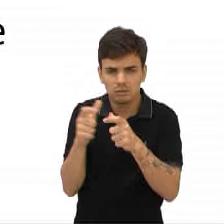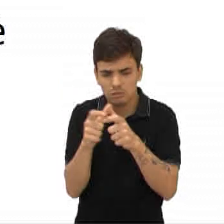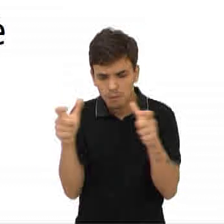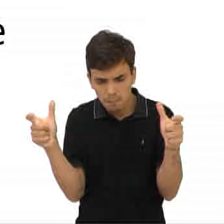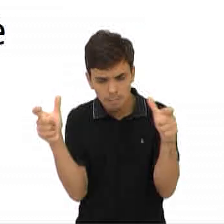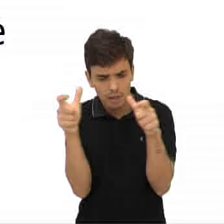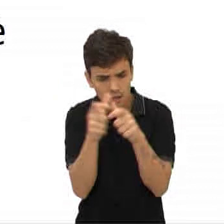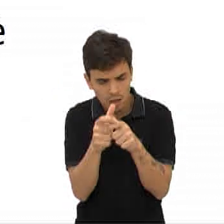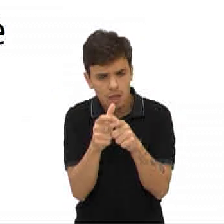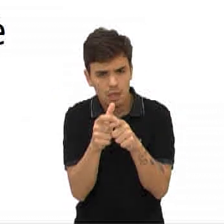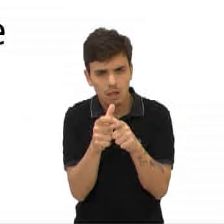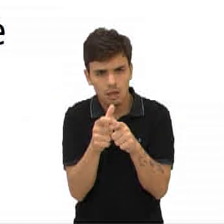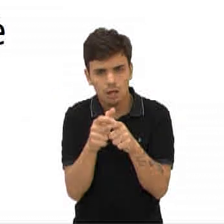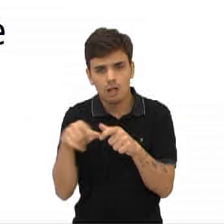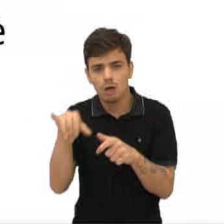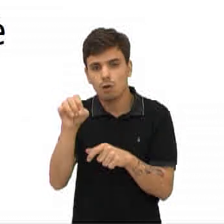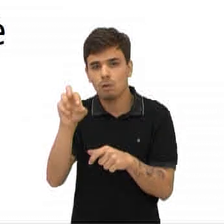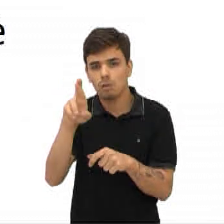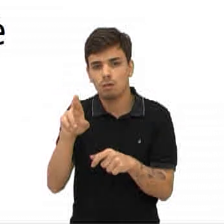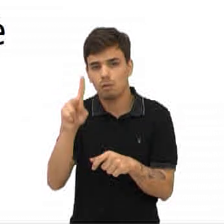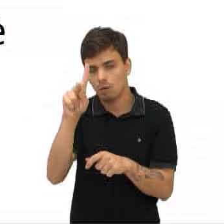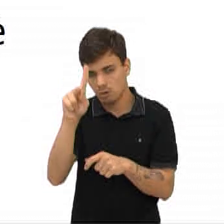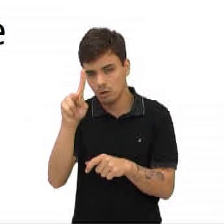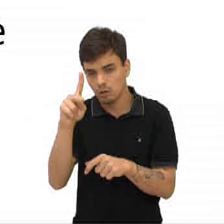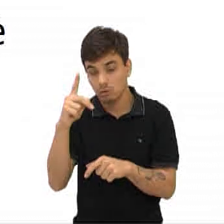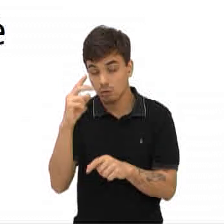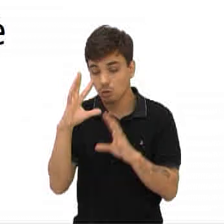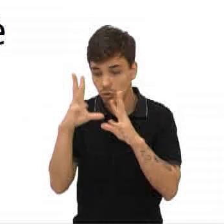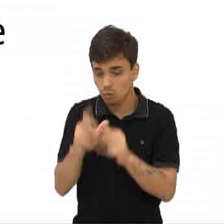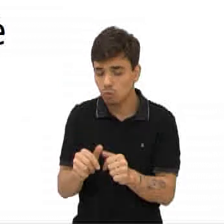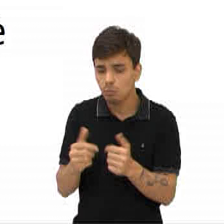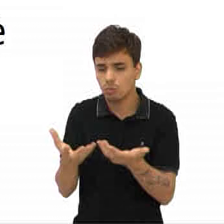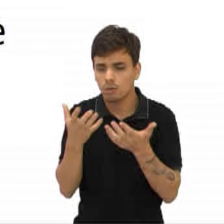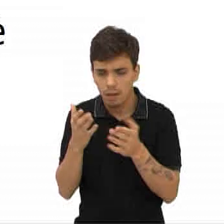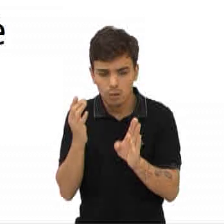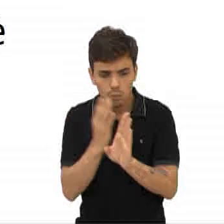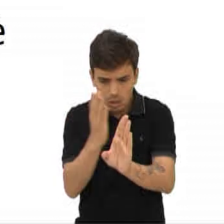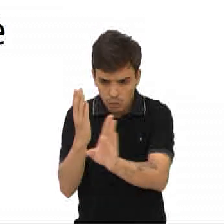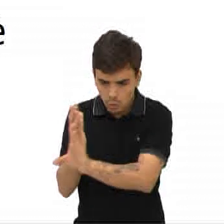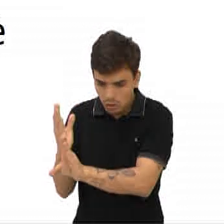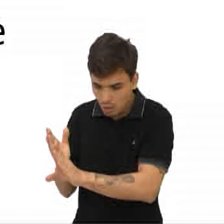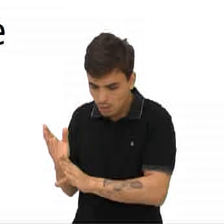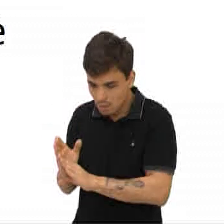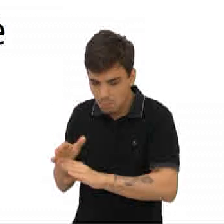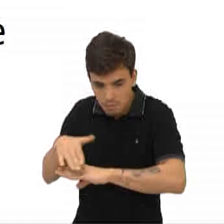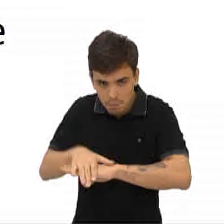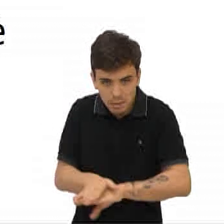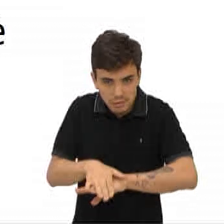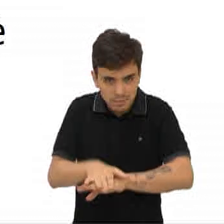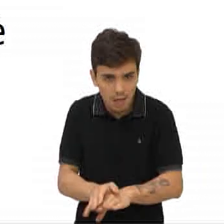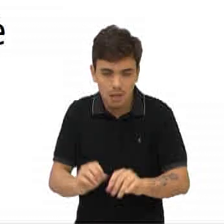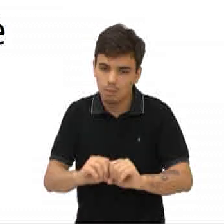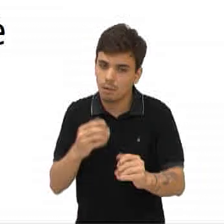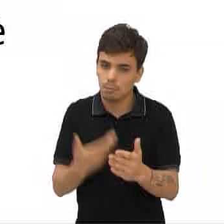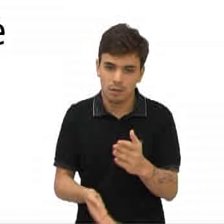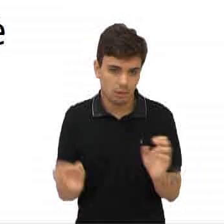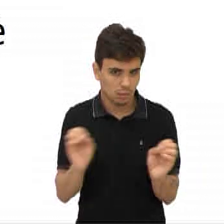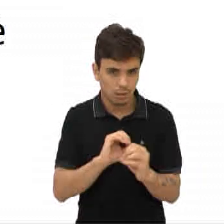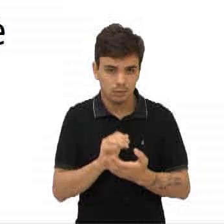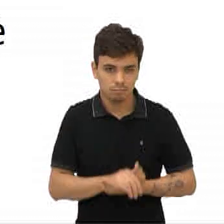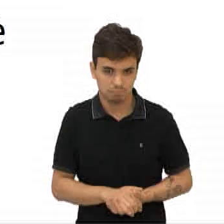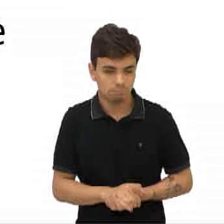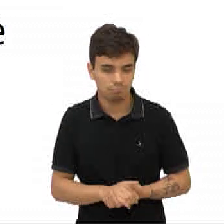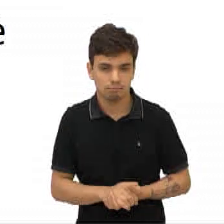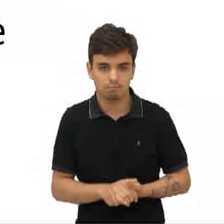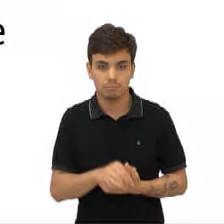que todos na casa se certificam o tempo todo da sua localização para não pisá-la ou não perdê-la. A